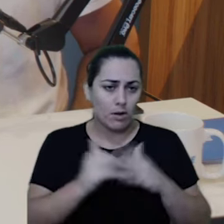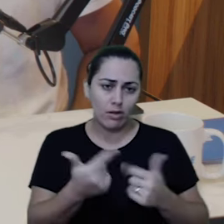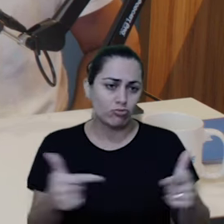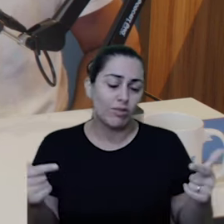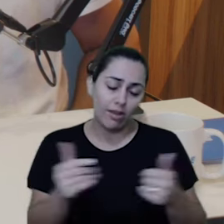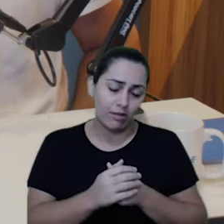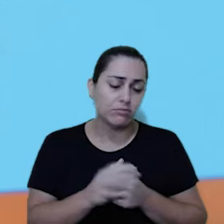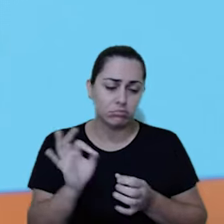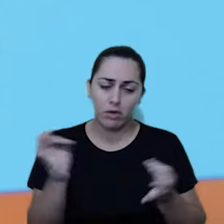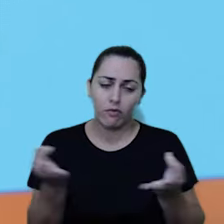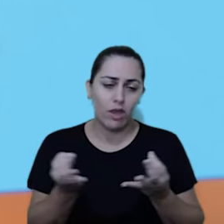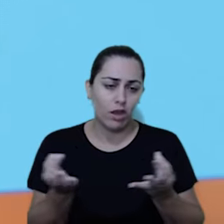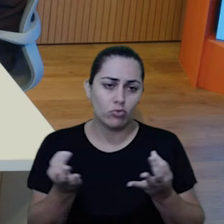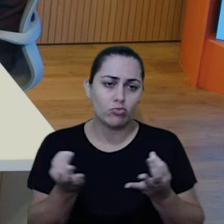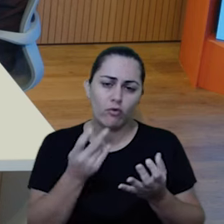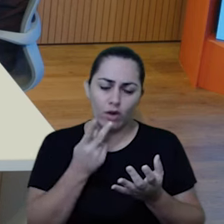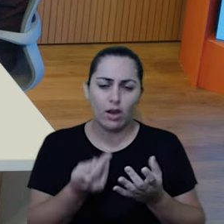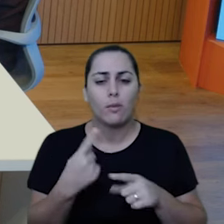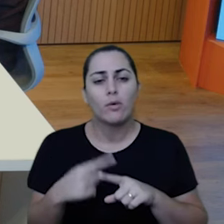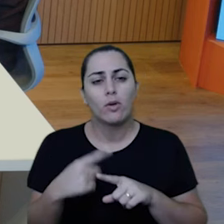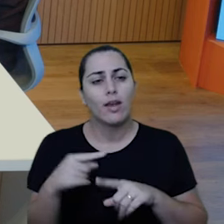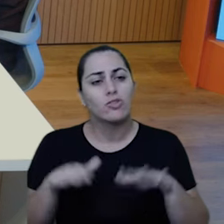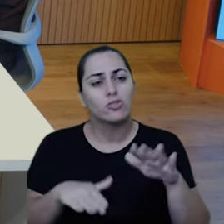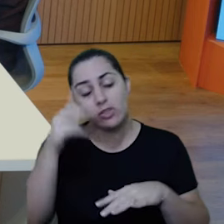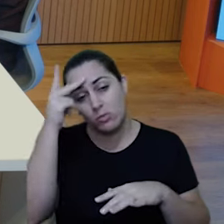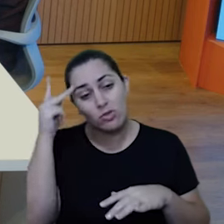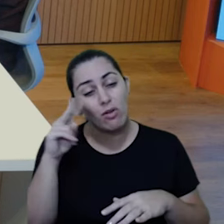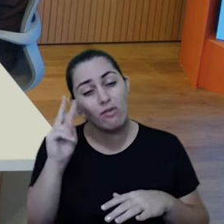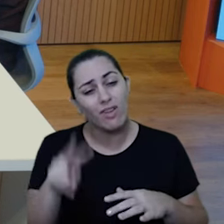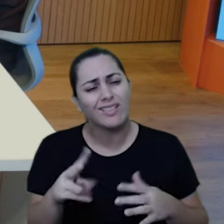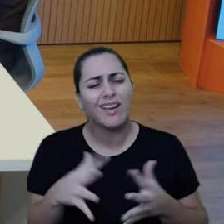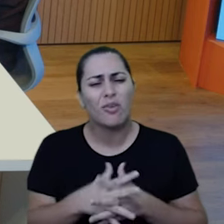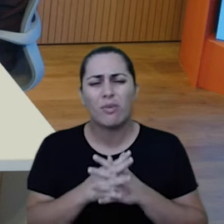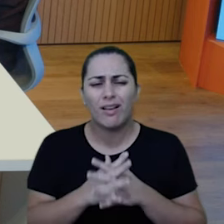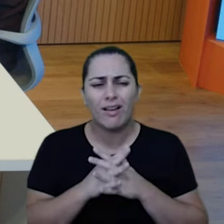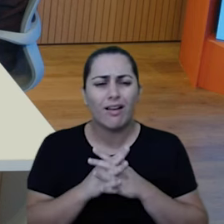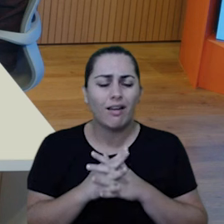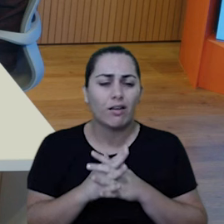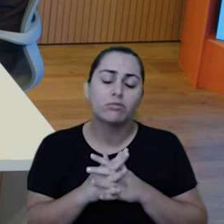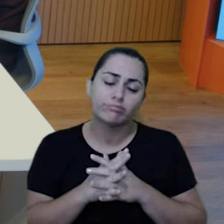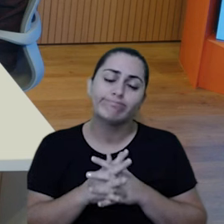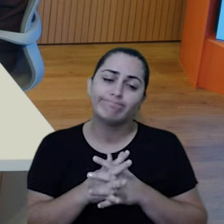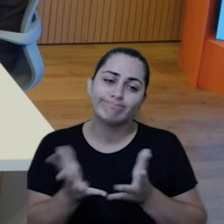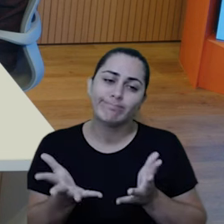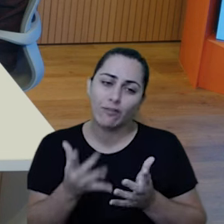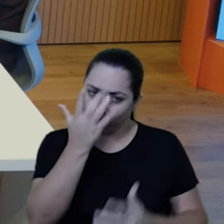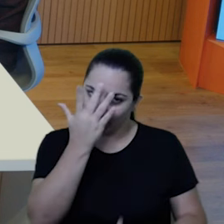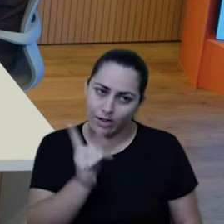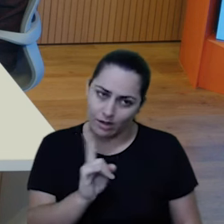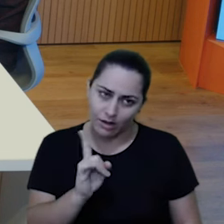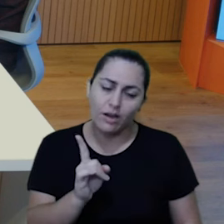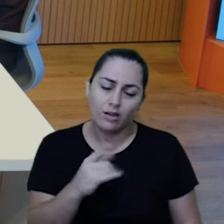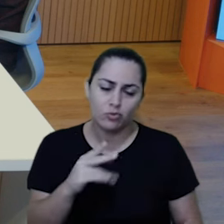esse serviço é só para dar essa observação porque às vezes tem gente que assiste e fala ai tá muito complexo é mesmo complexo